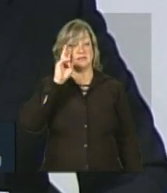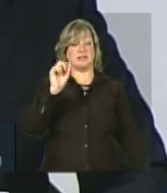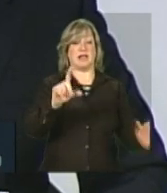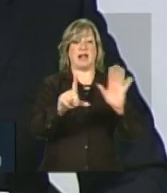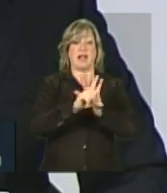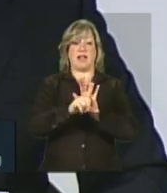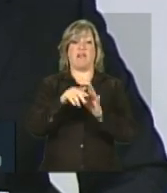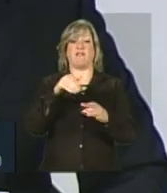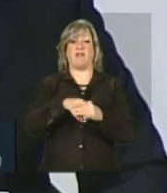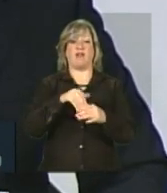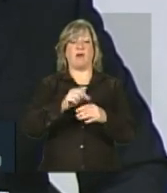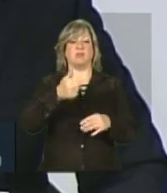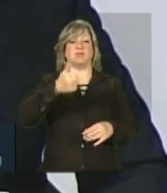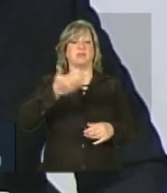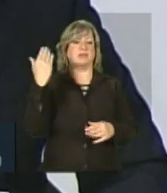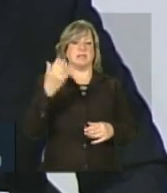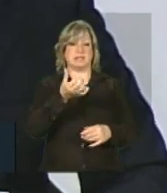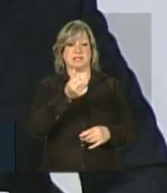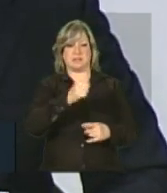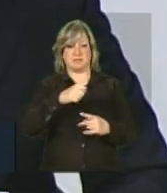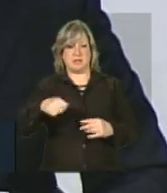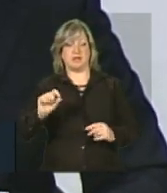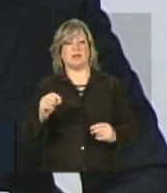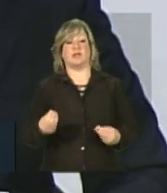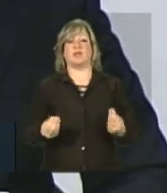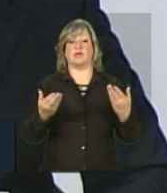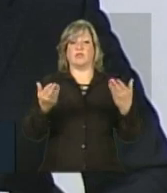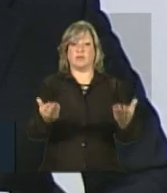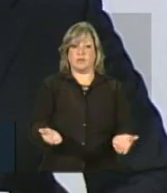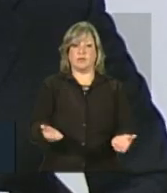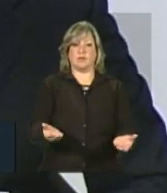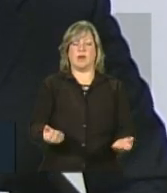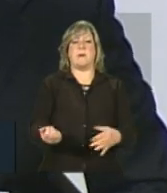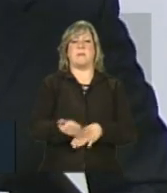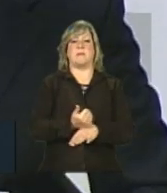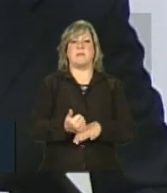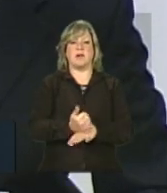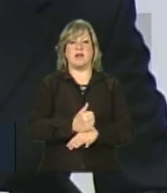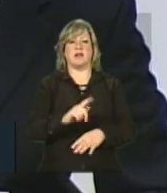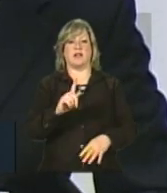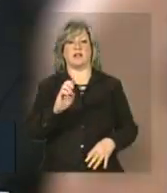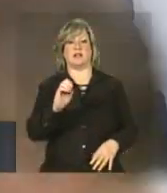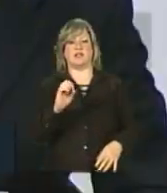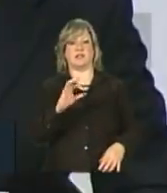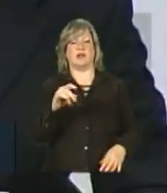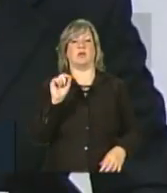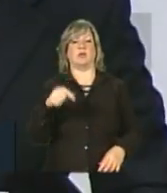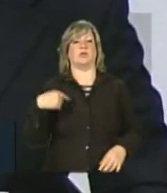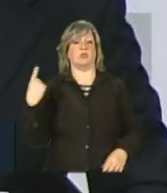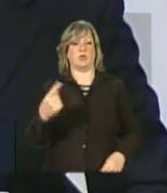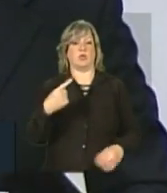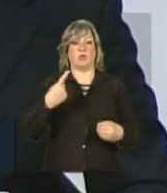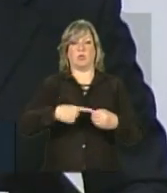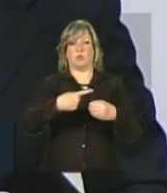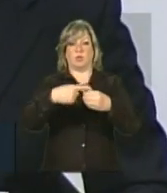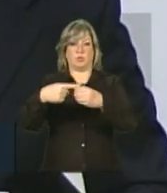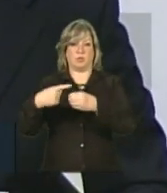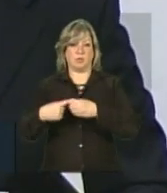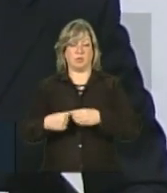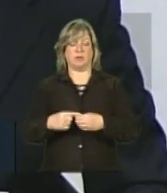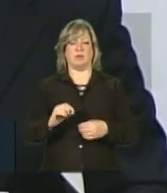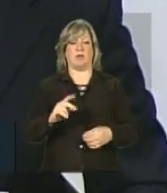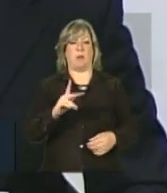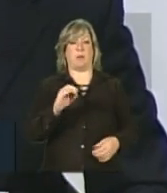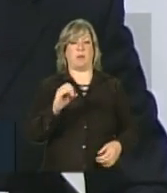votada no primeiro semestre, que oferece instrumentos para aperfeiçoamento da gestão no esporte de alto rendimento no Brasil. Nós